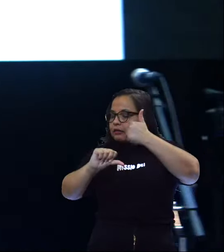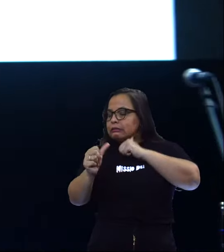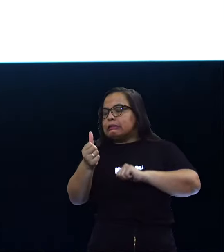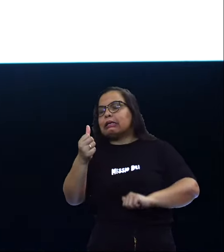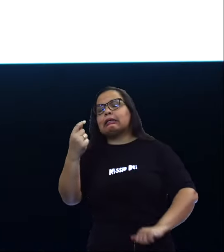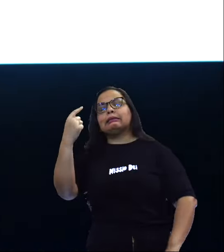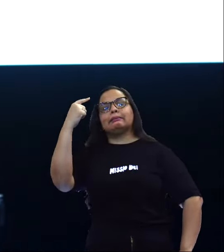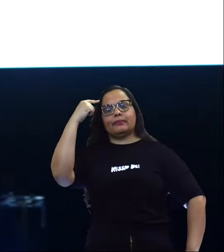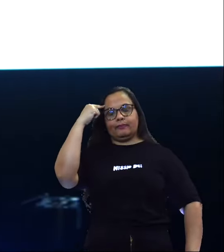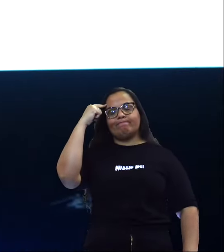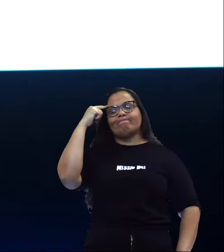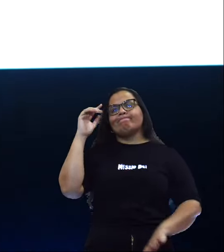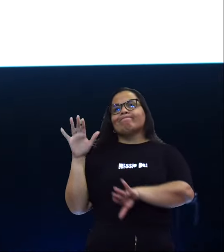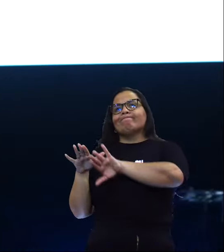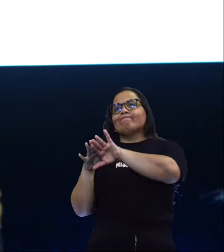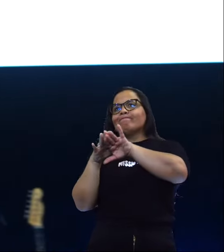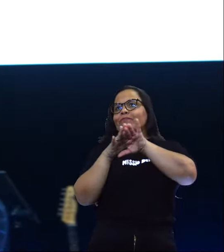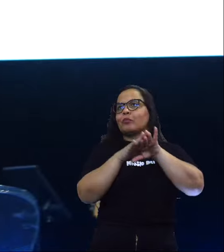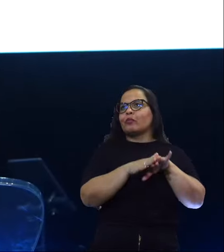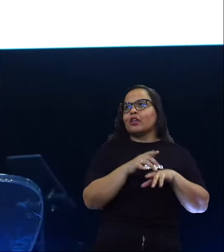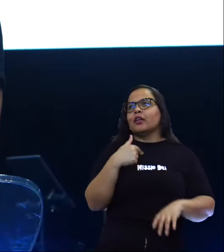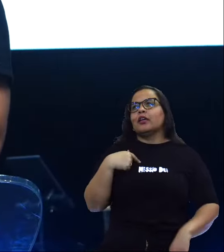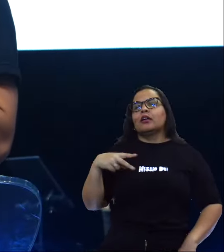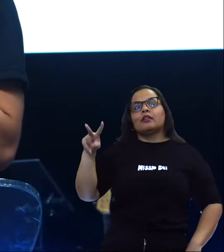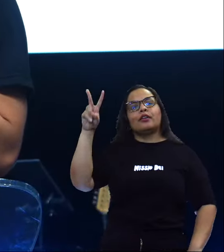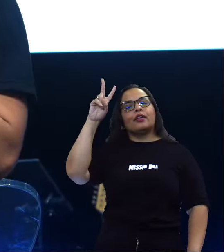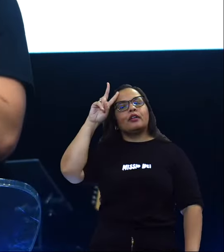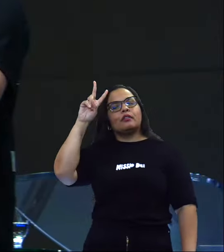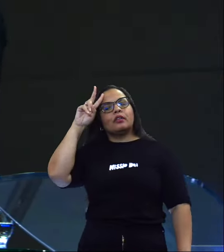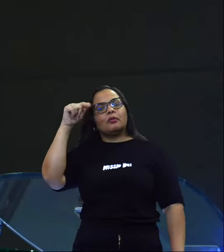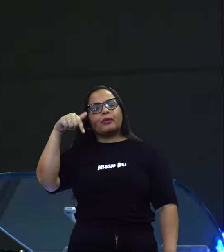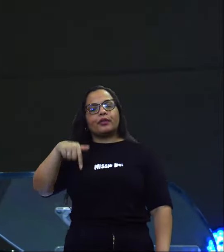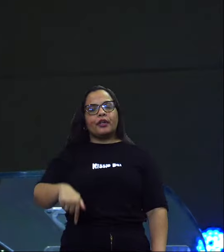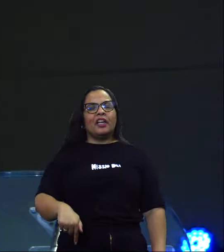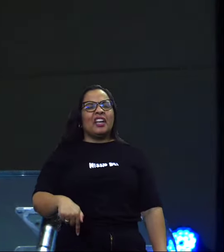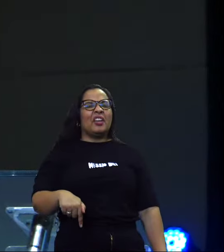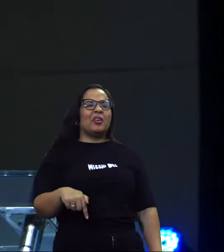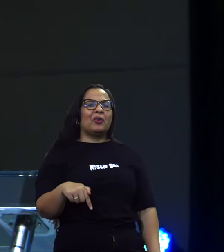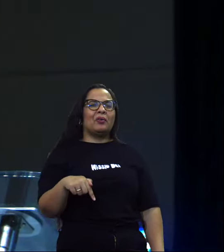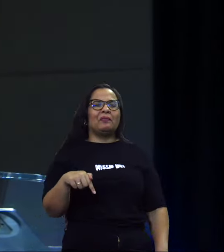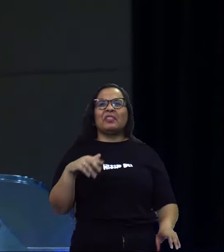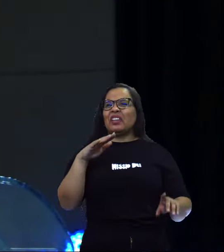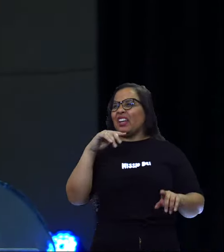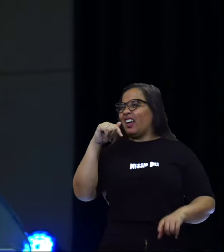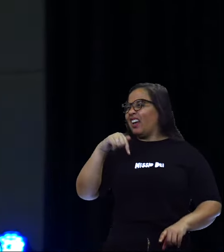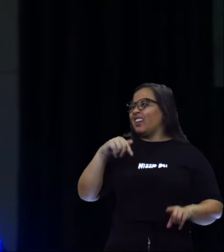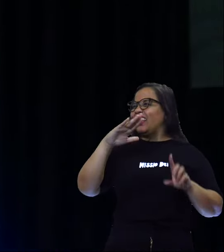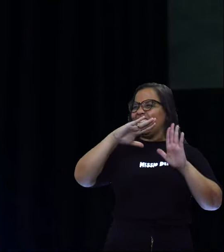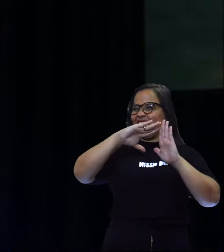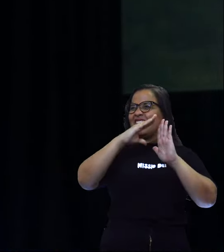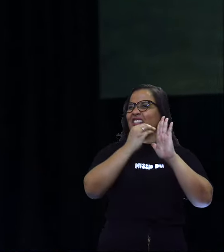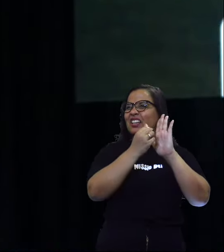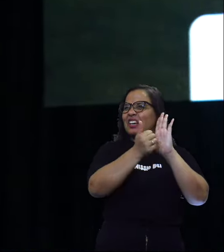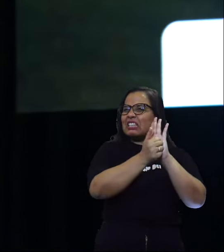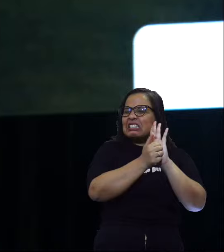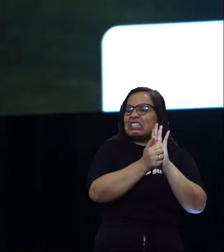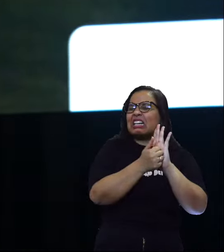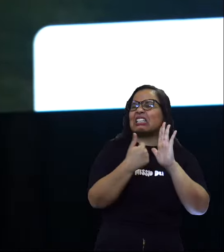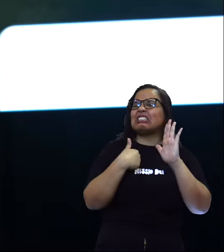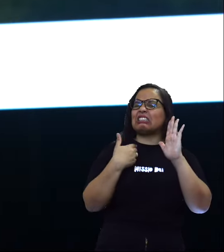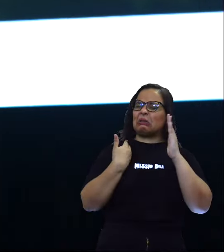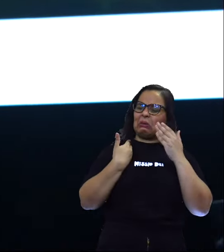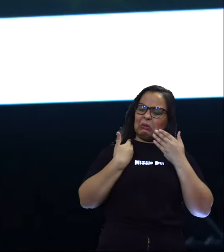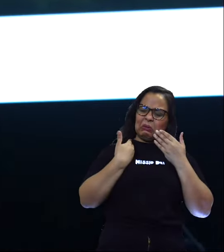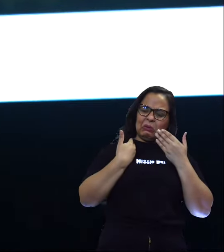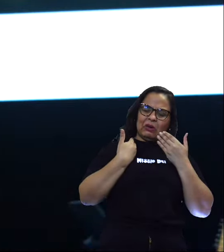e eu confesso para você que eu não sei, eu estava num dia muito cansado, né? Tinha uma semana um pouquinho mais difícil naquela época lá. Eu estava muito cansado,